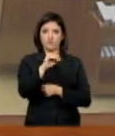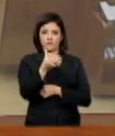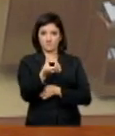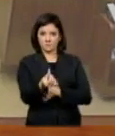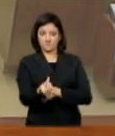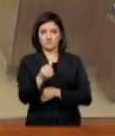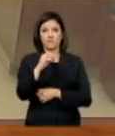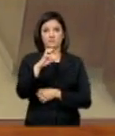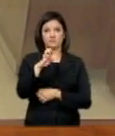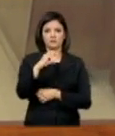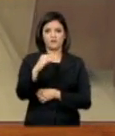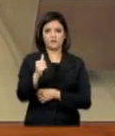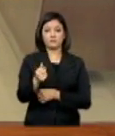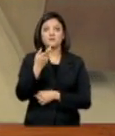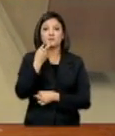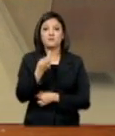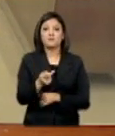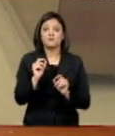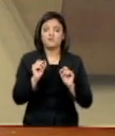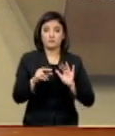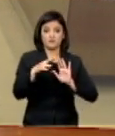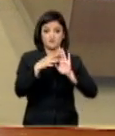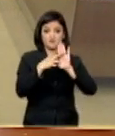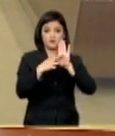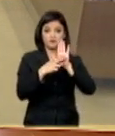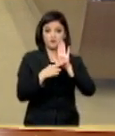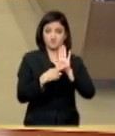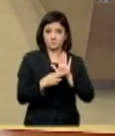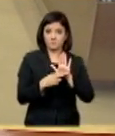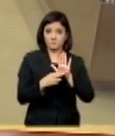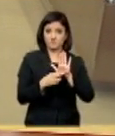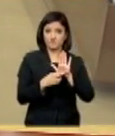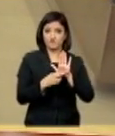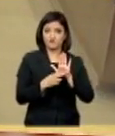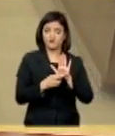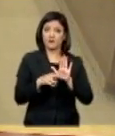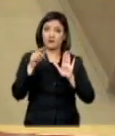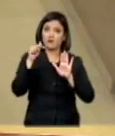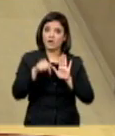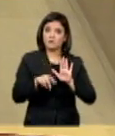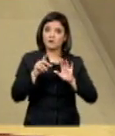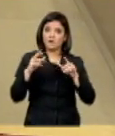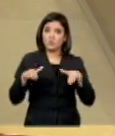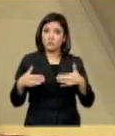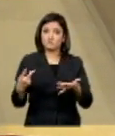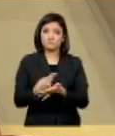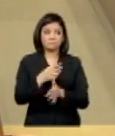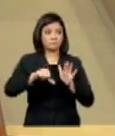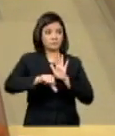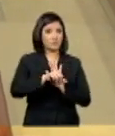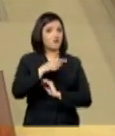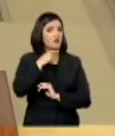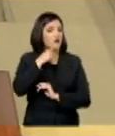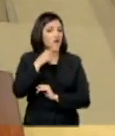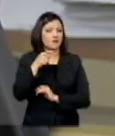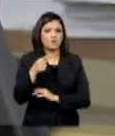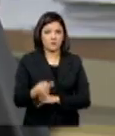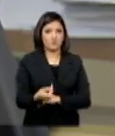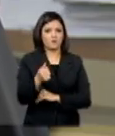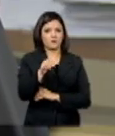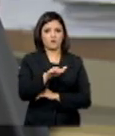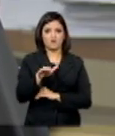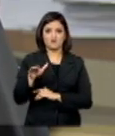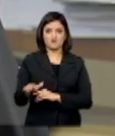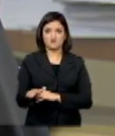traz o correspondente dessa norma para o âmbito do ato infracional nenhum adolescente será privado